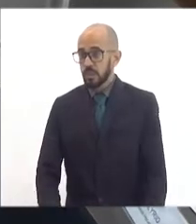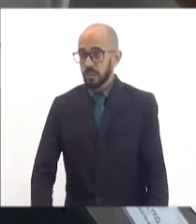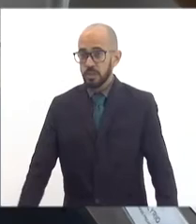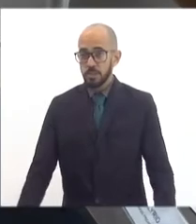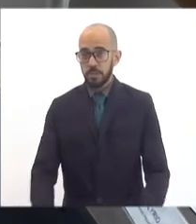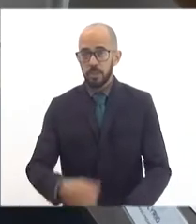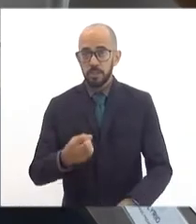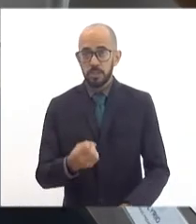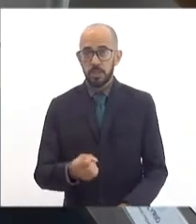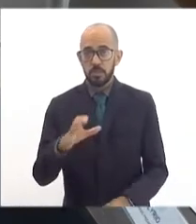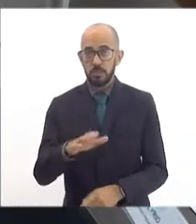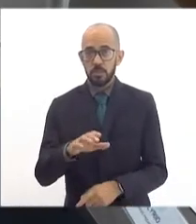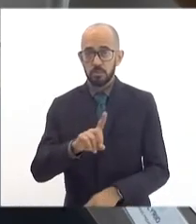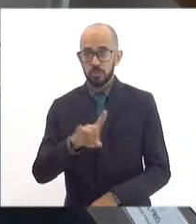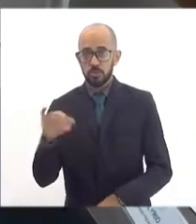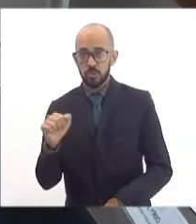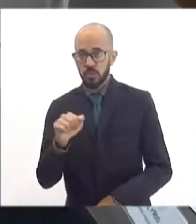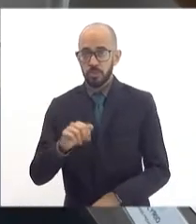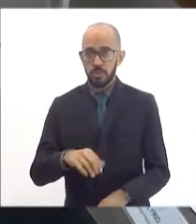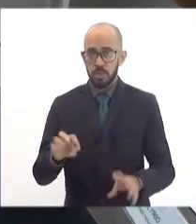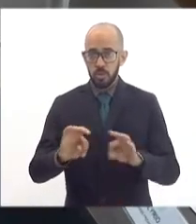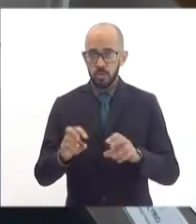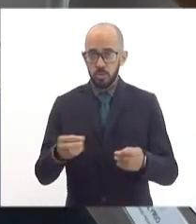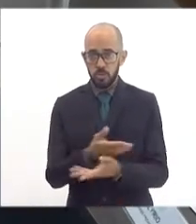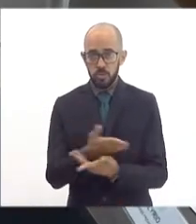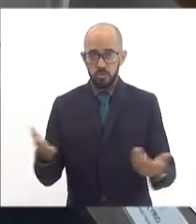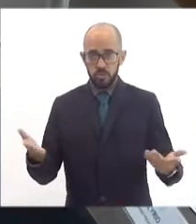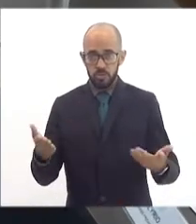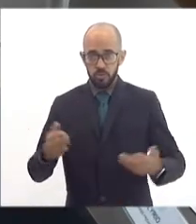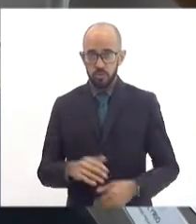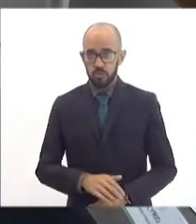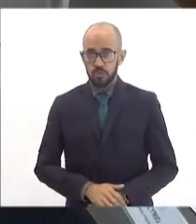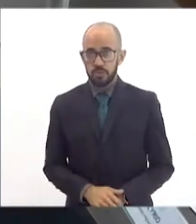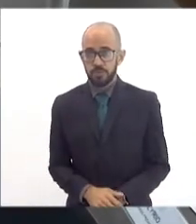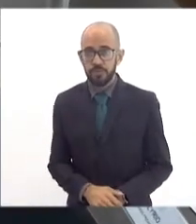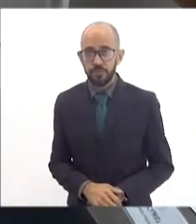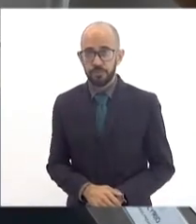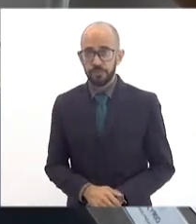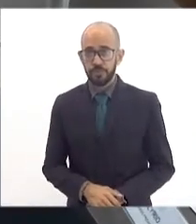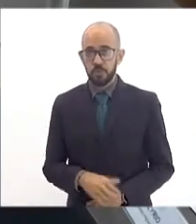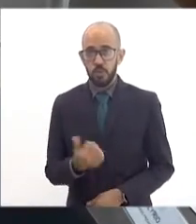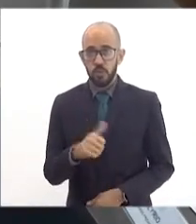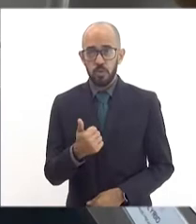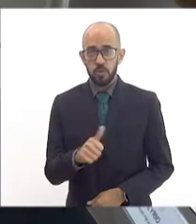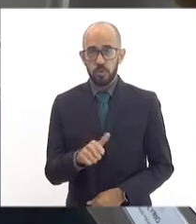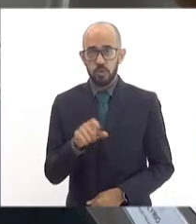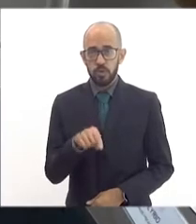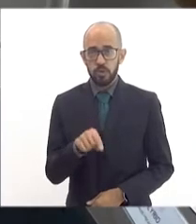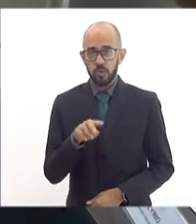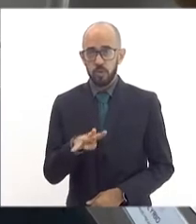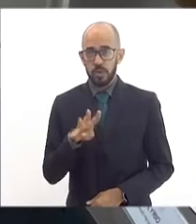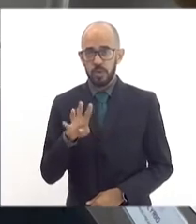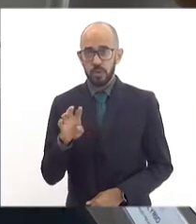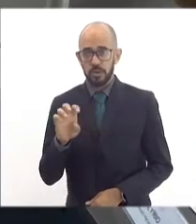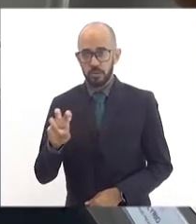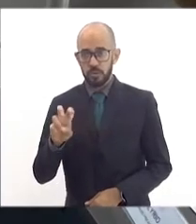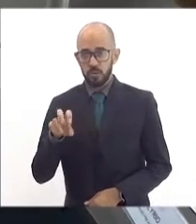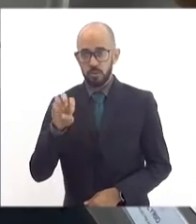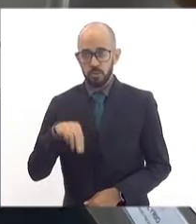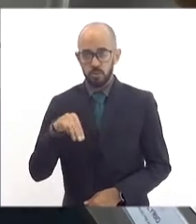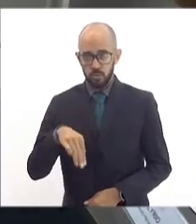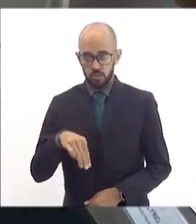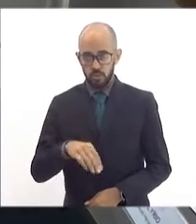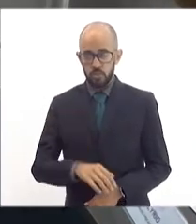Bom dia a todas e todos. Às 11 horas e 45